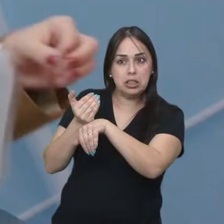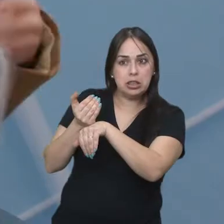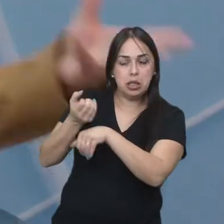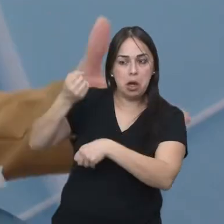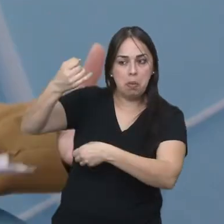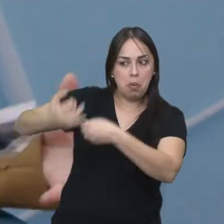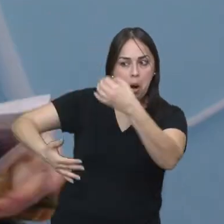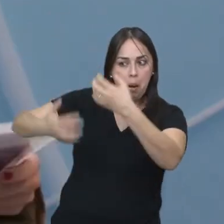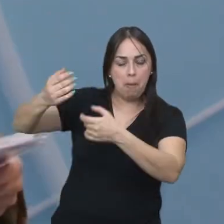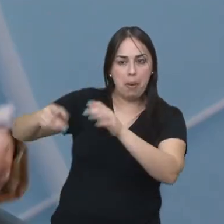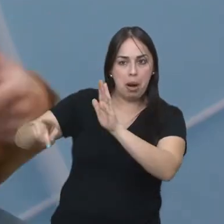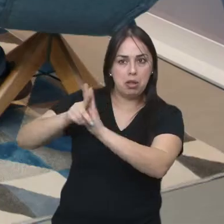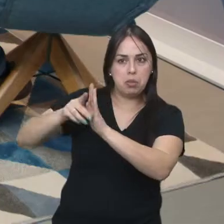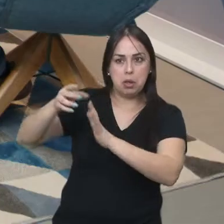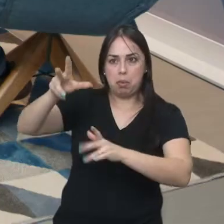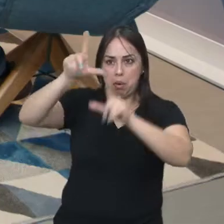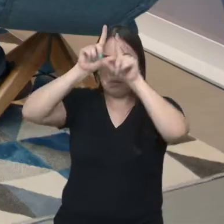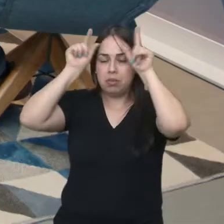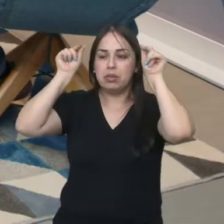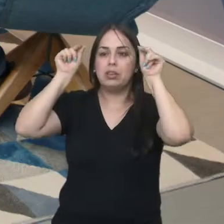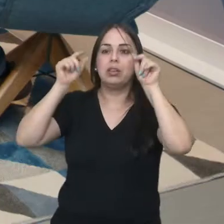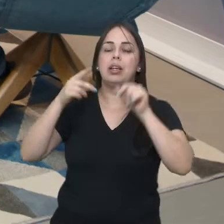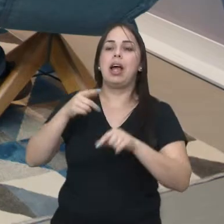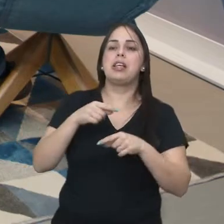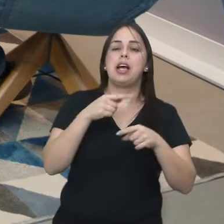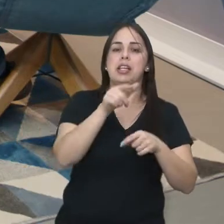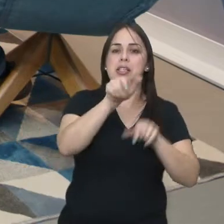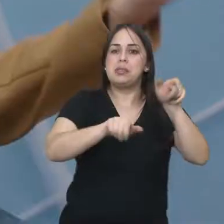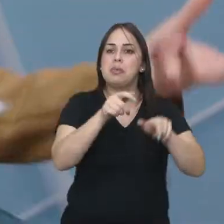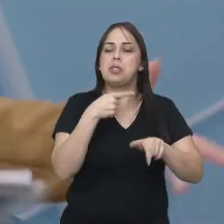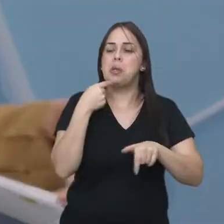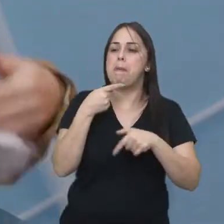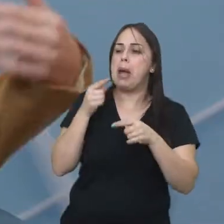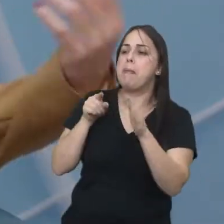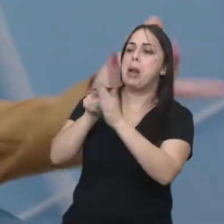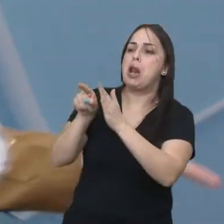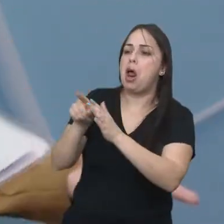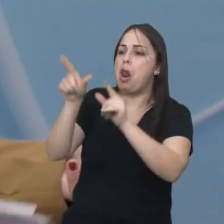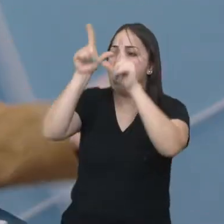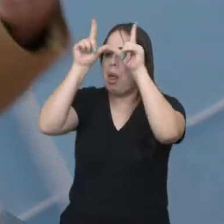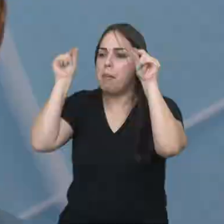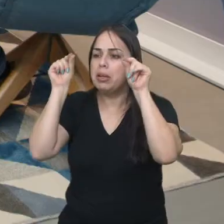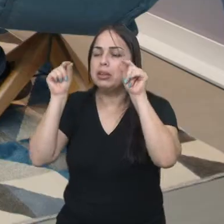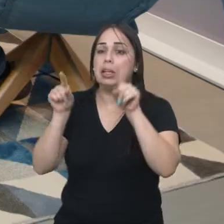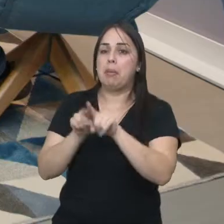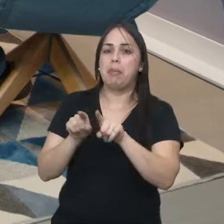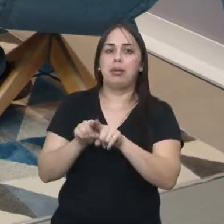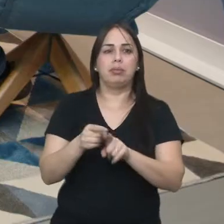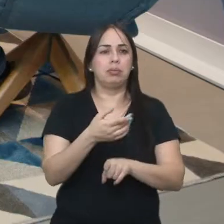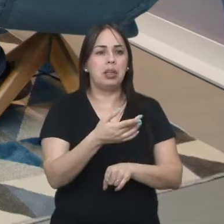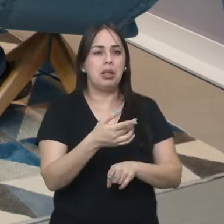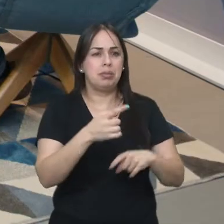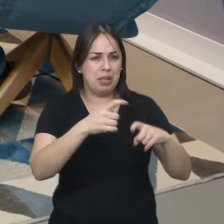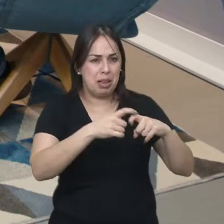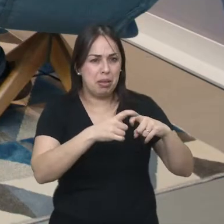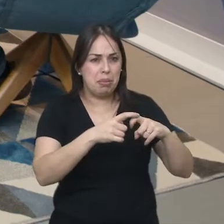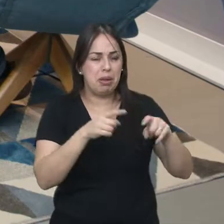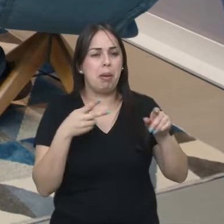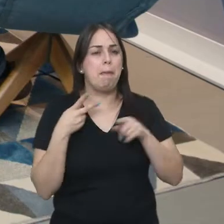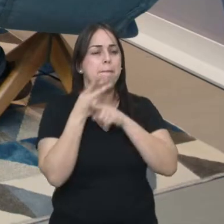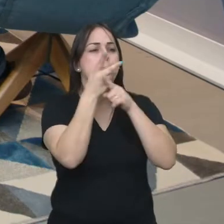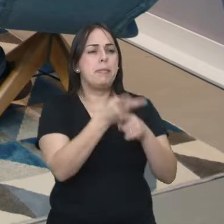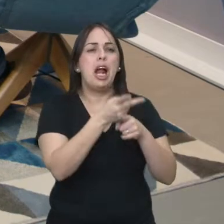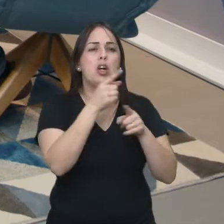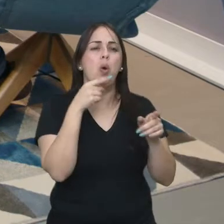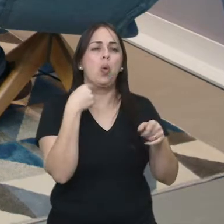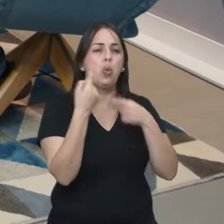orientação específica também para os enfermeiros? Muitas pessoas, às vezes, estavam com dúvidas, chegavam perguntando. Para o doutor também, chegaram